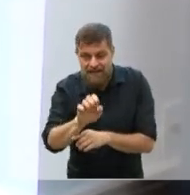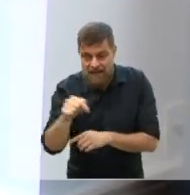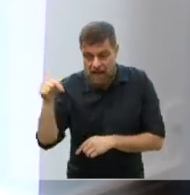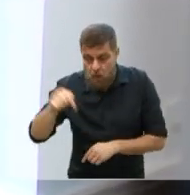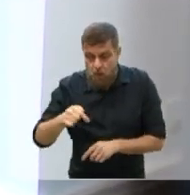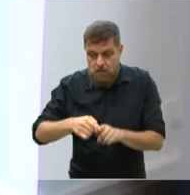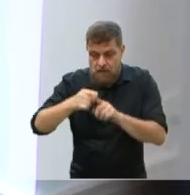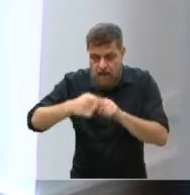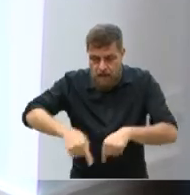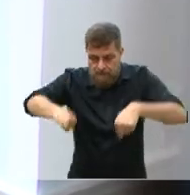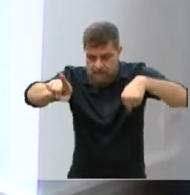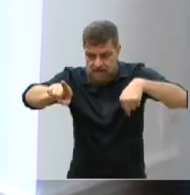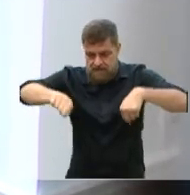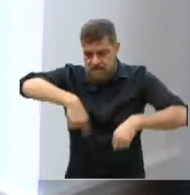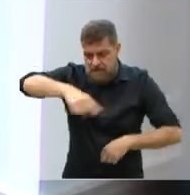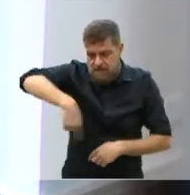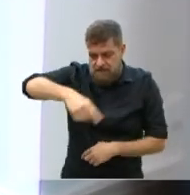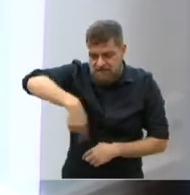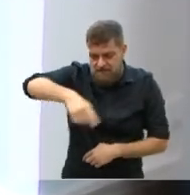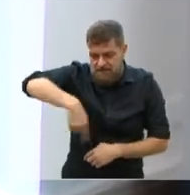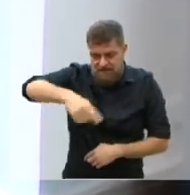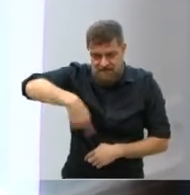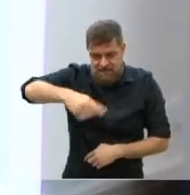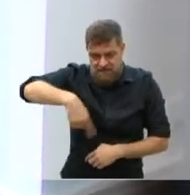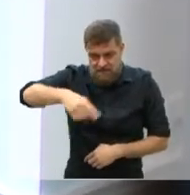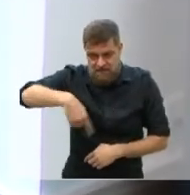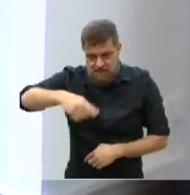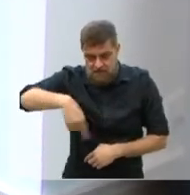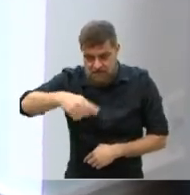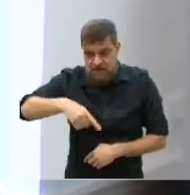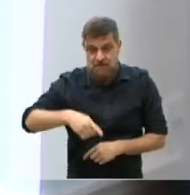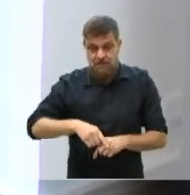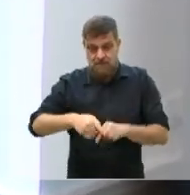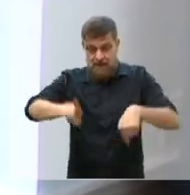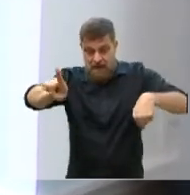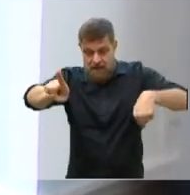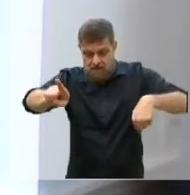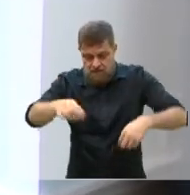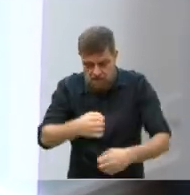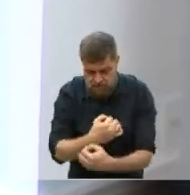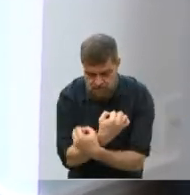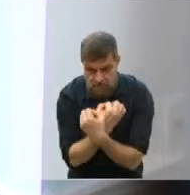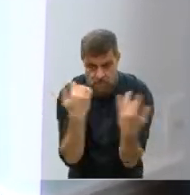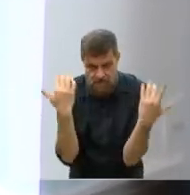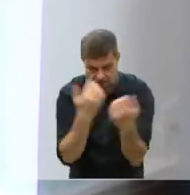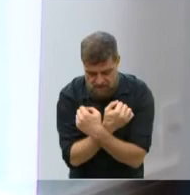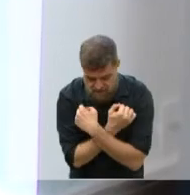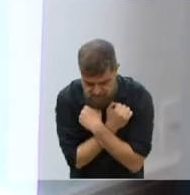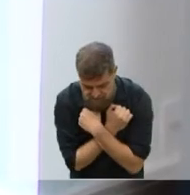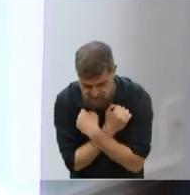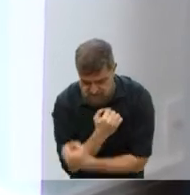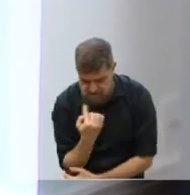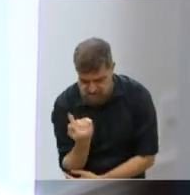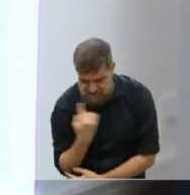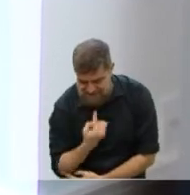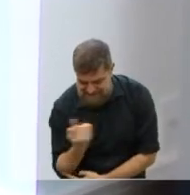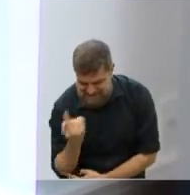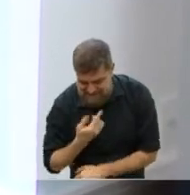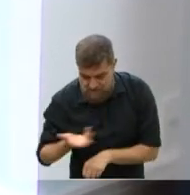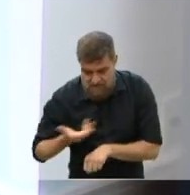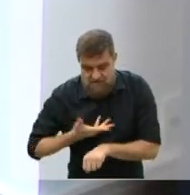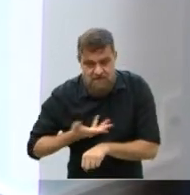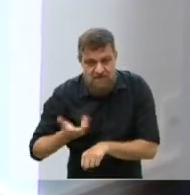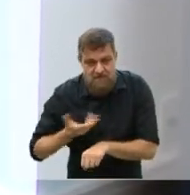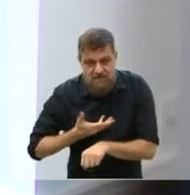com os braços abertos, o momento de inércia dela é muito grande. Então ela gira devagar. Ao fechar os braços, ela diminui o momento de inércia,